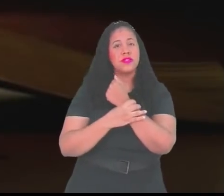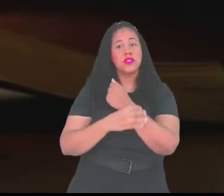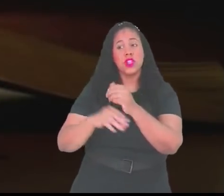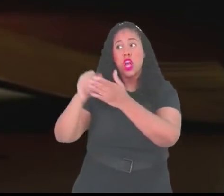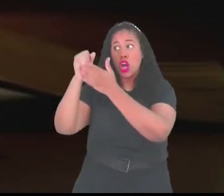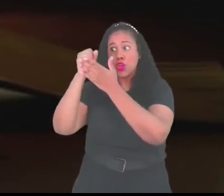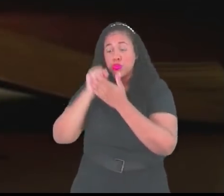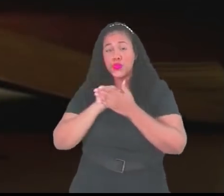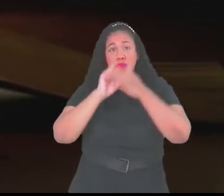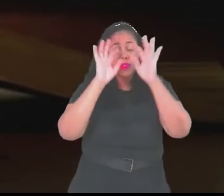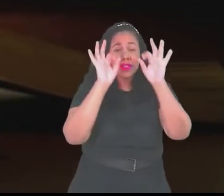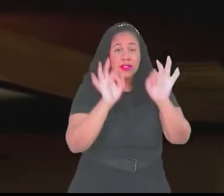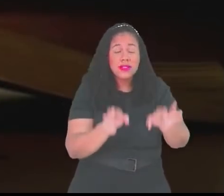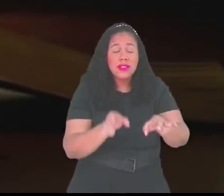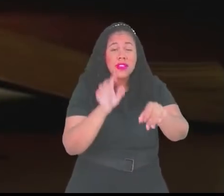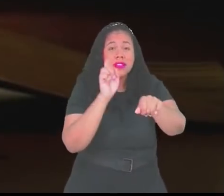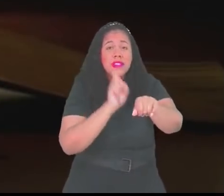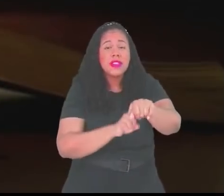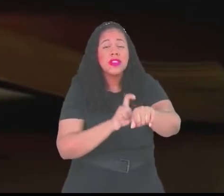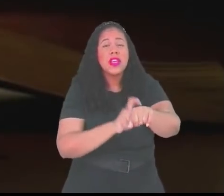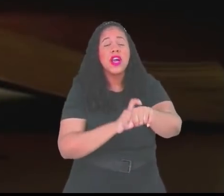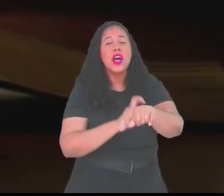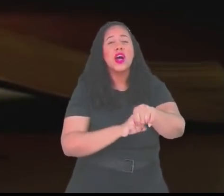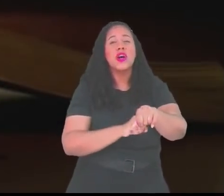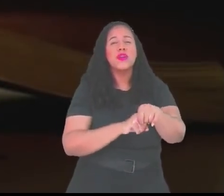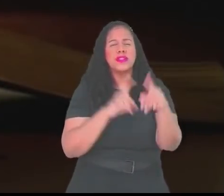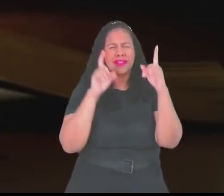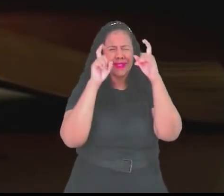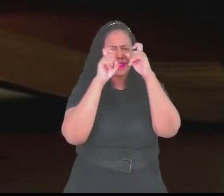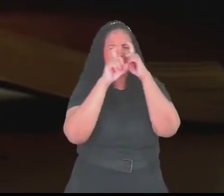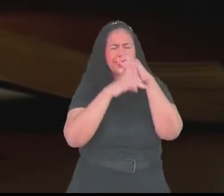socorro bem presente na angústia.